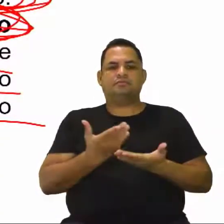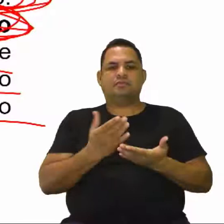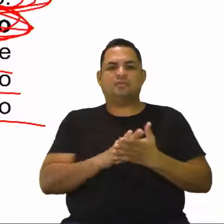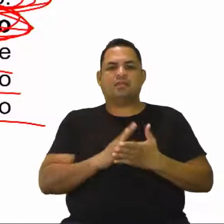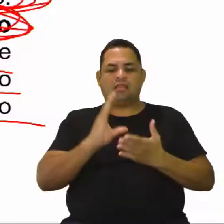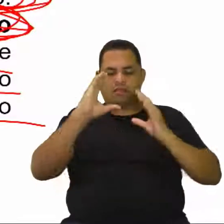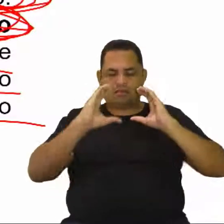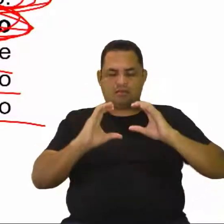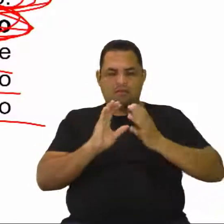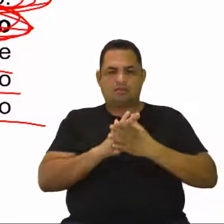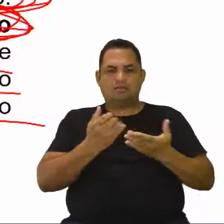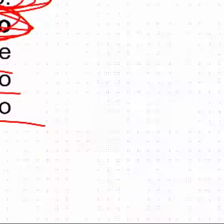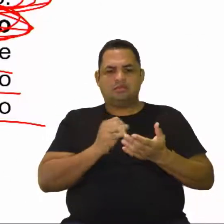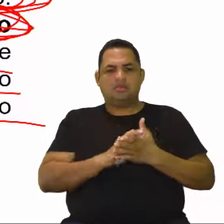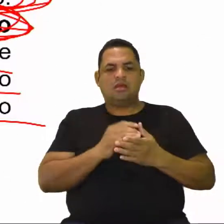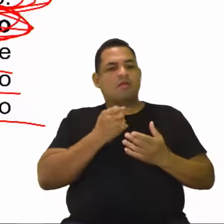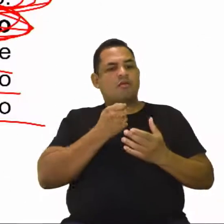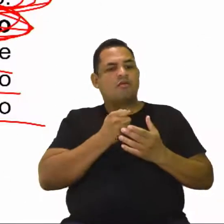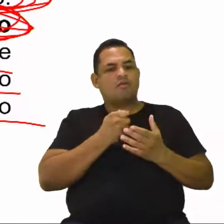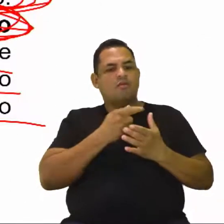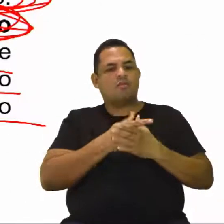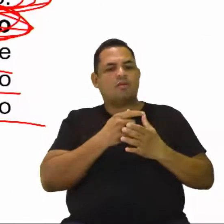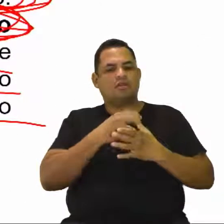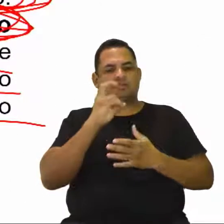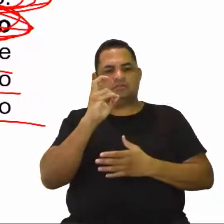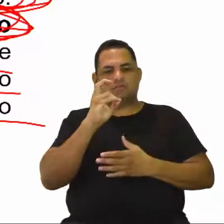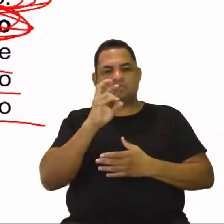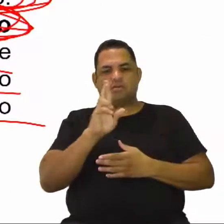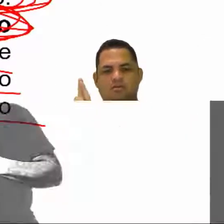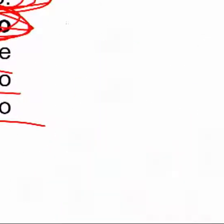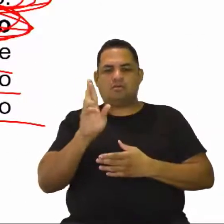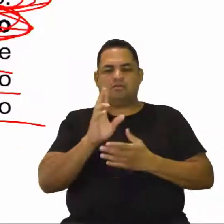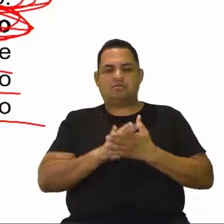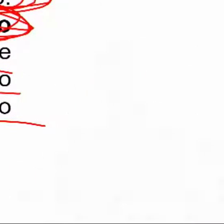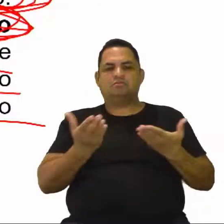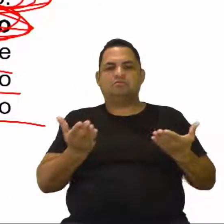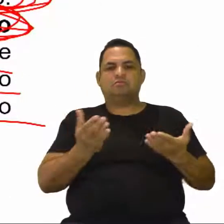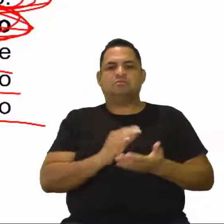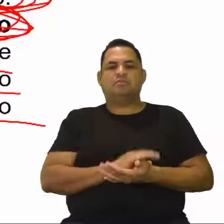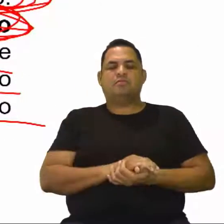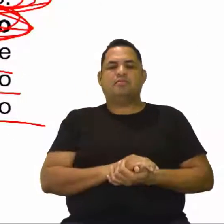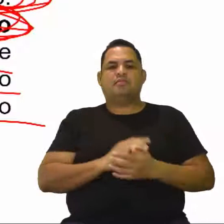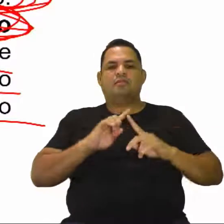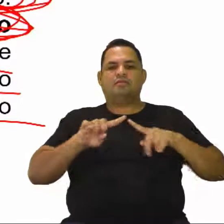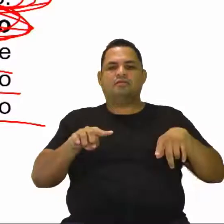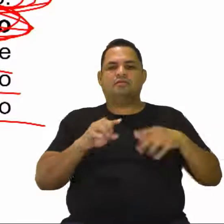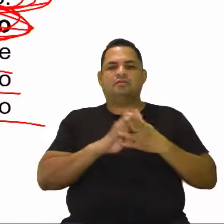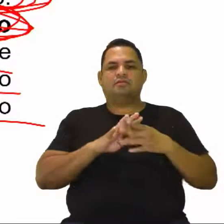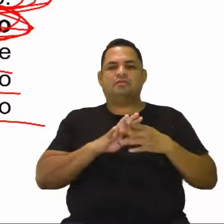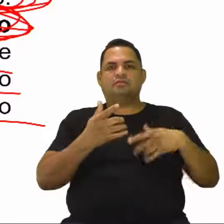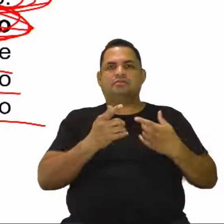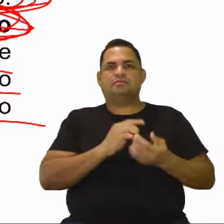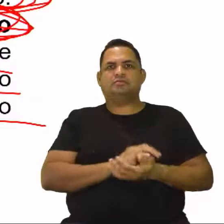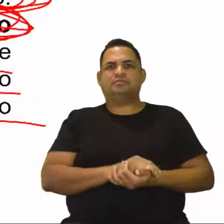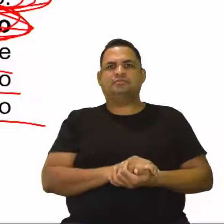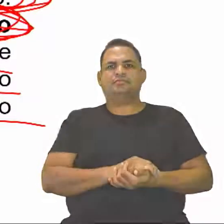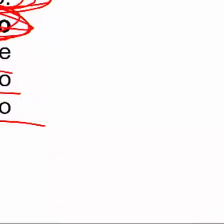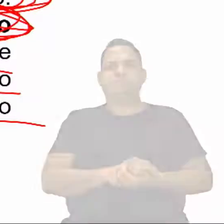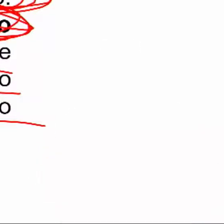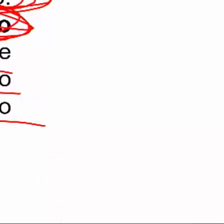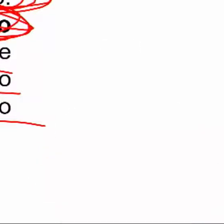vai ter que morrer em comprar a R$5 uma palma de banana. Entendeu? Mas o produtor vendeu por